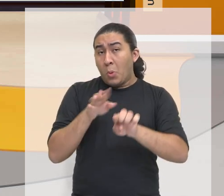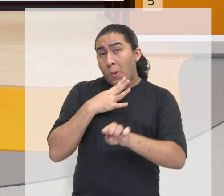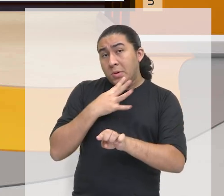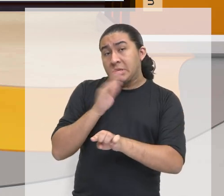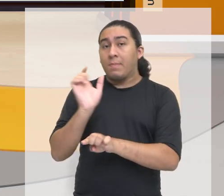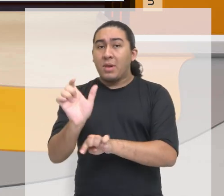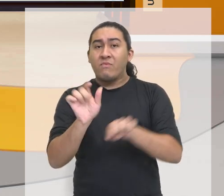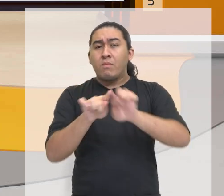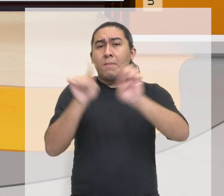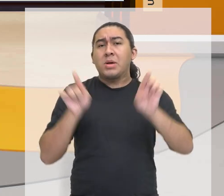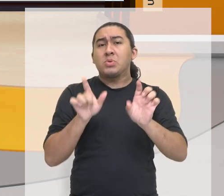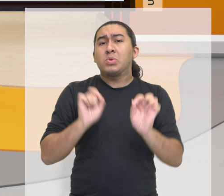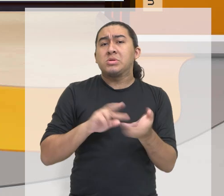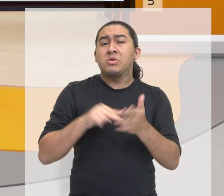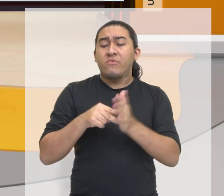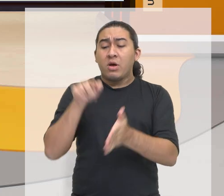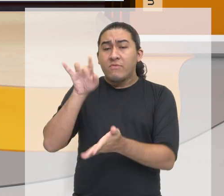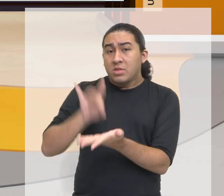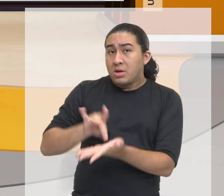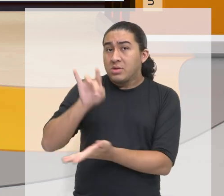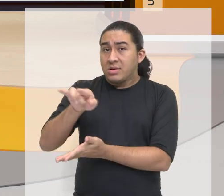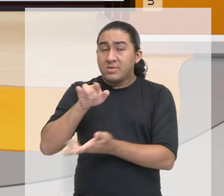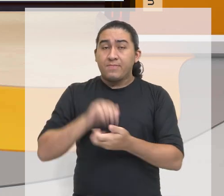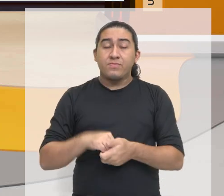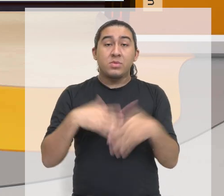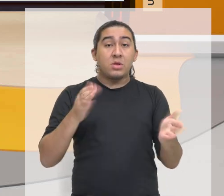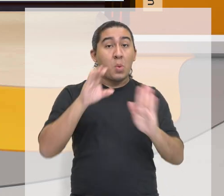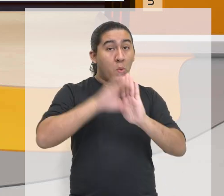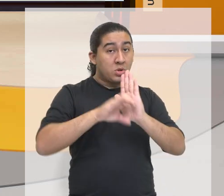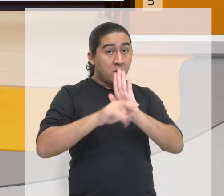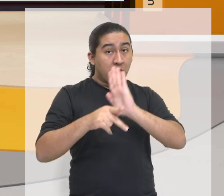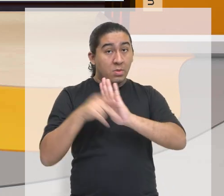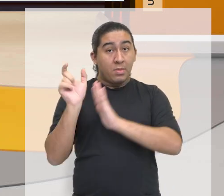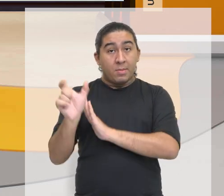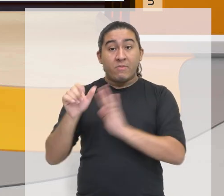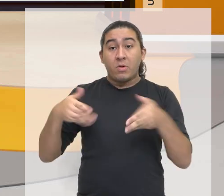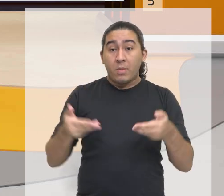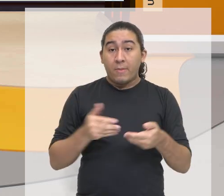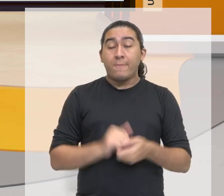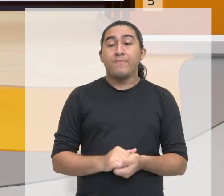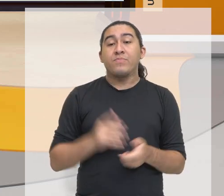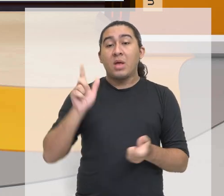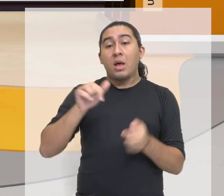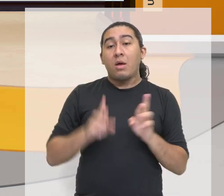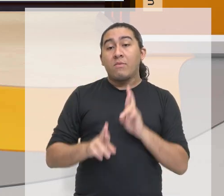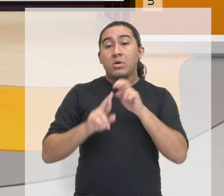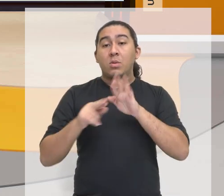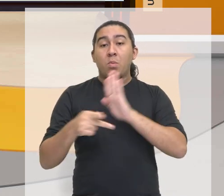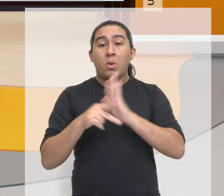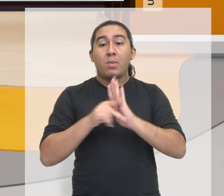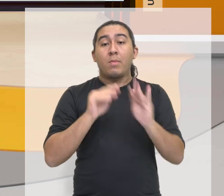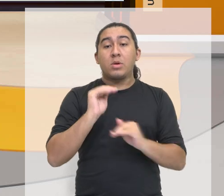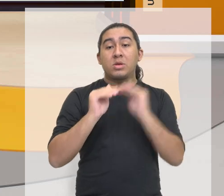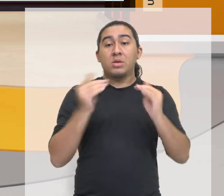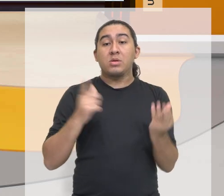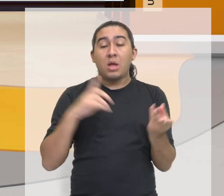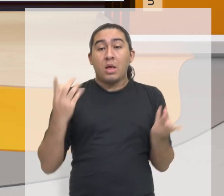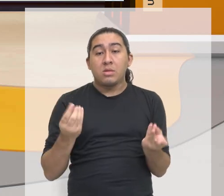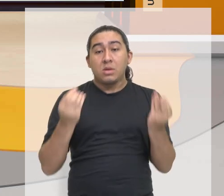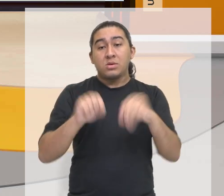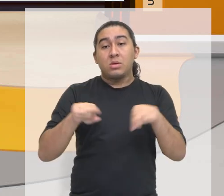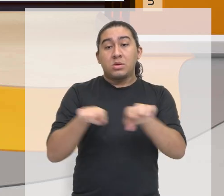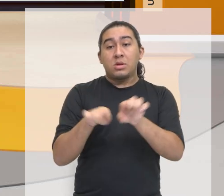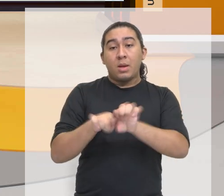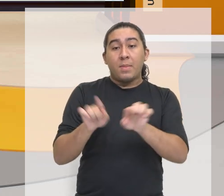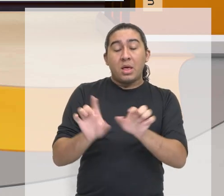nome. Mas o que de fato é globalização? Bem, o conceito de globalização é o seguinte: refere-se ao processo de integração